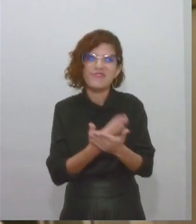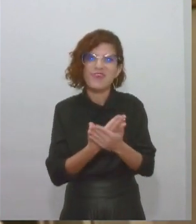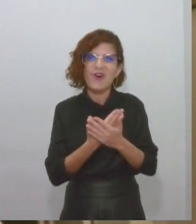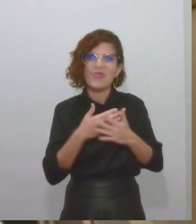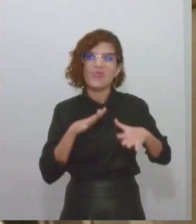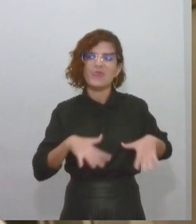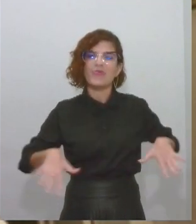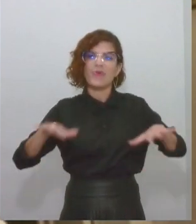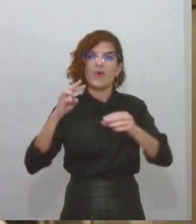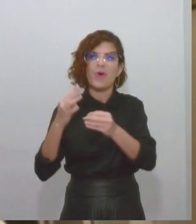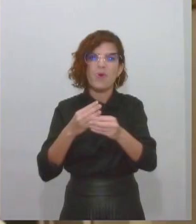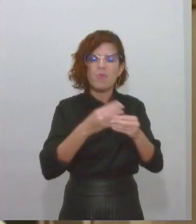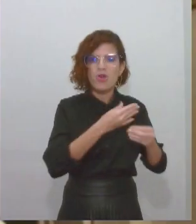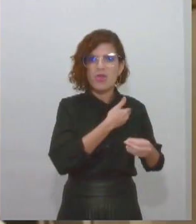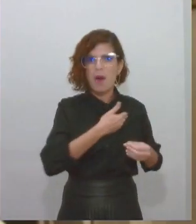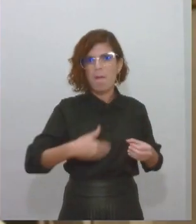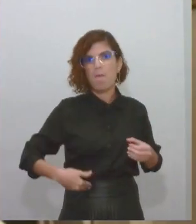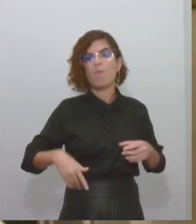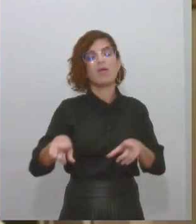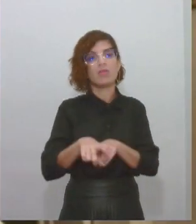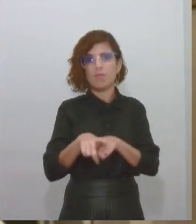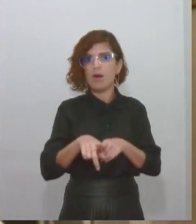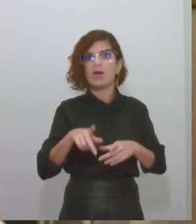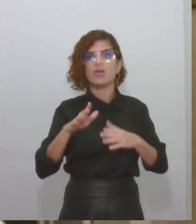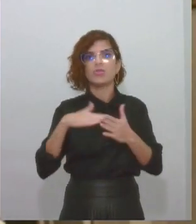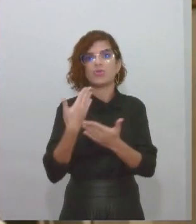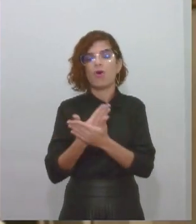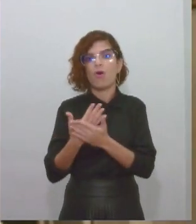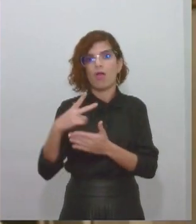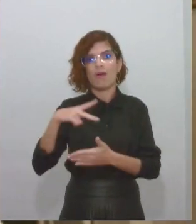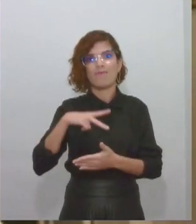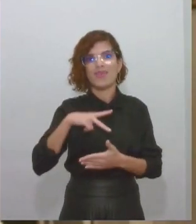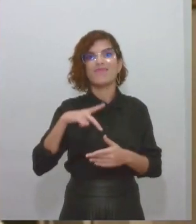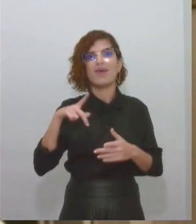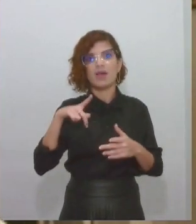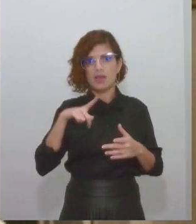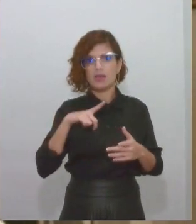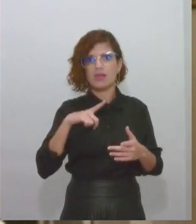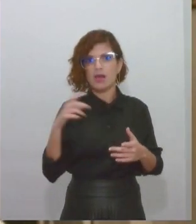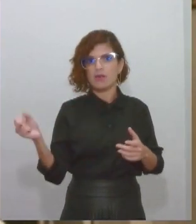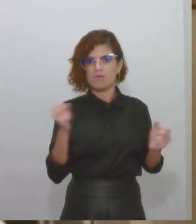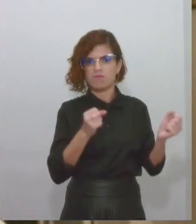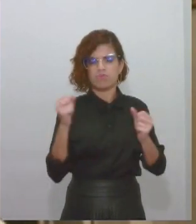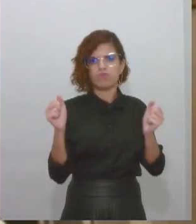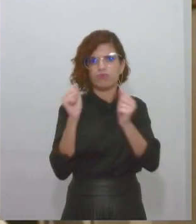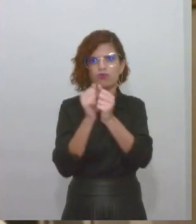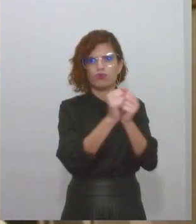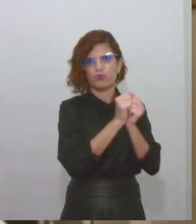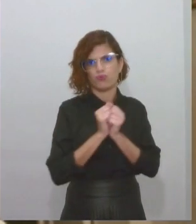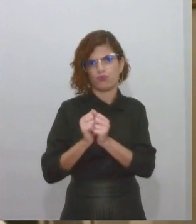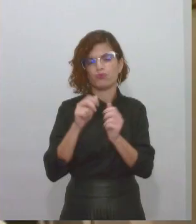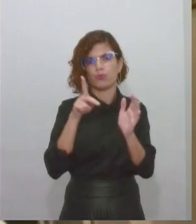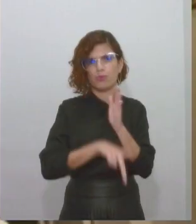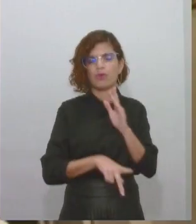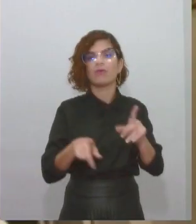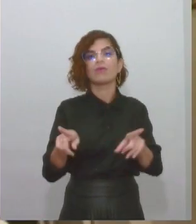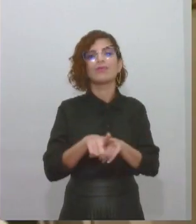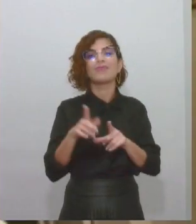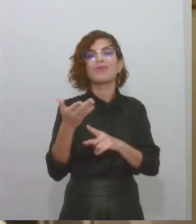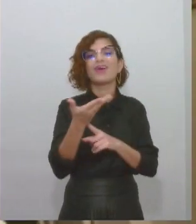públicas e privadas participam desse projeto. E os artistas sergipanos, que realmente vêm a